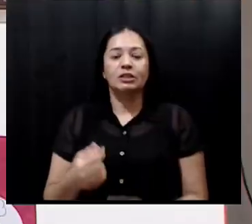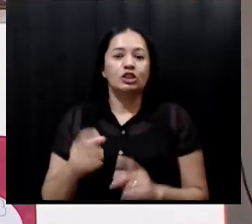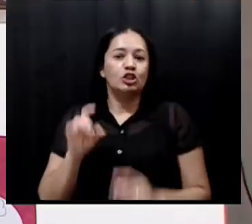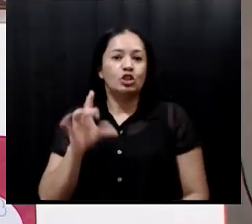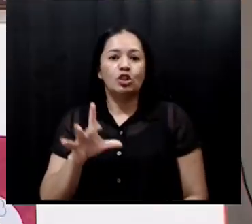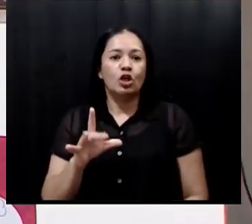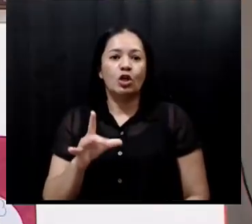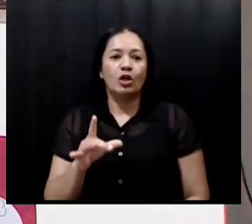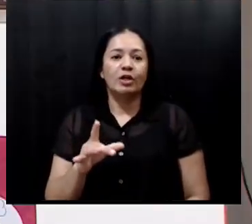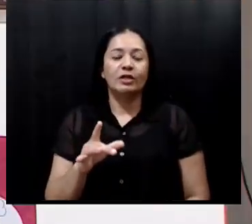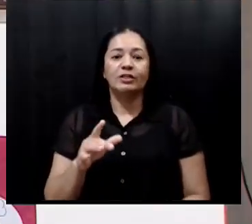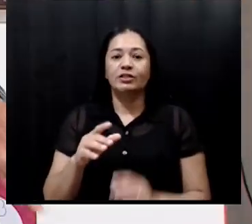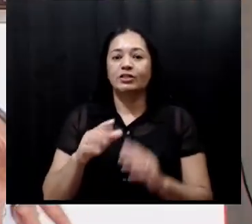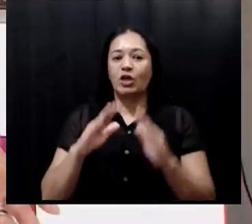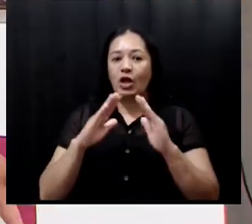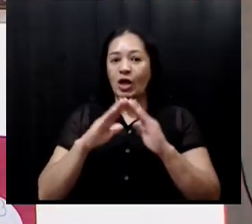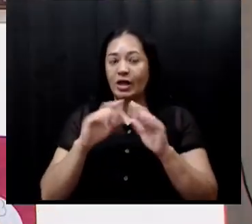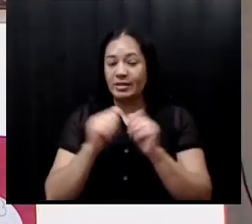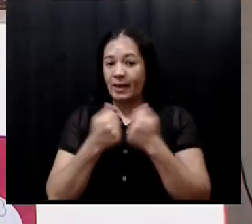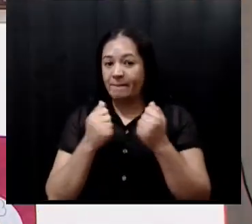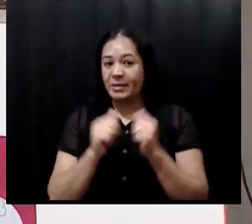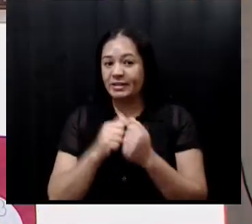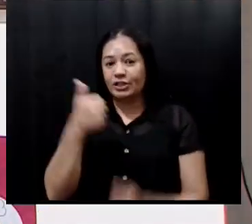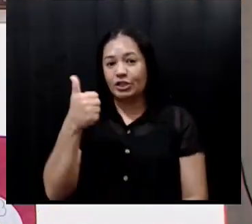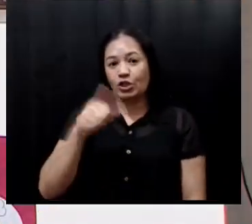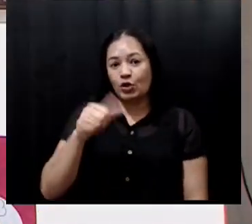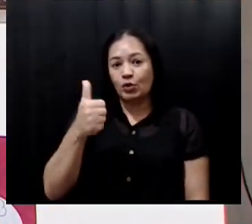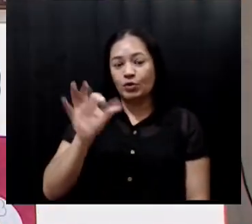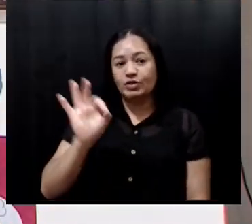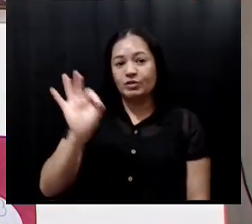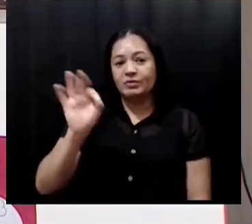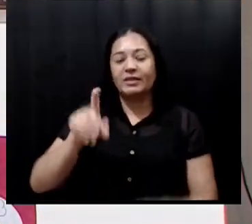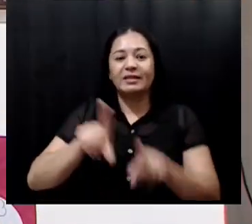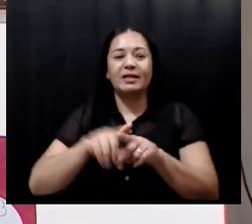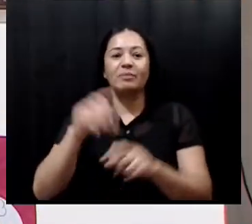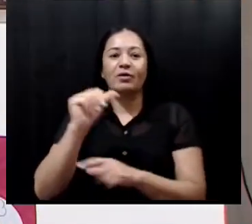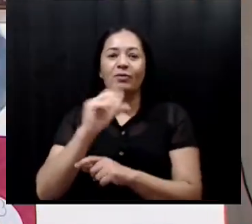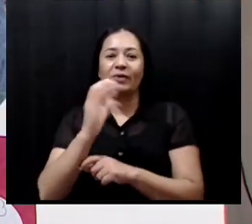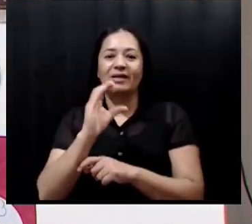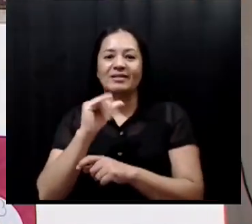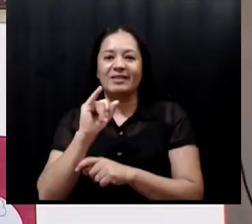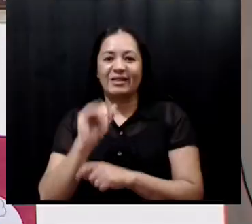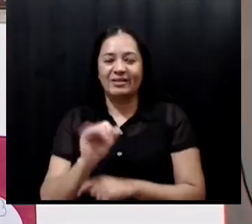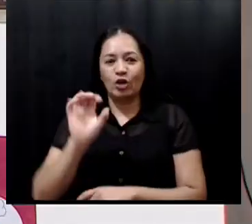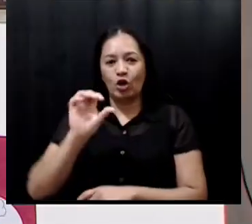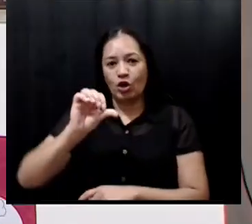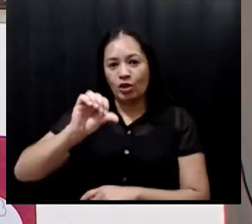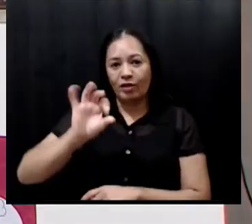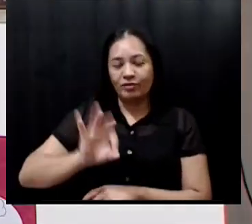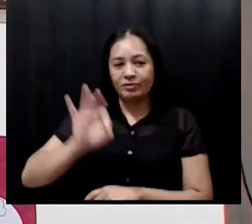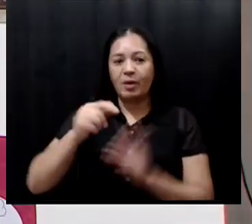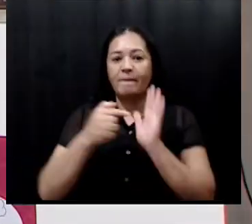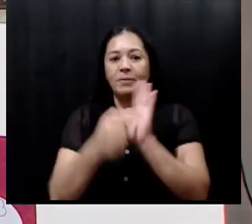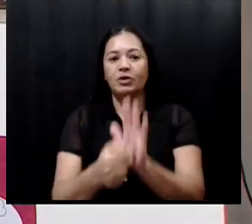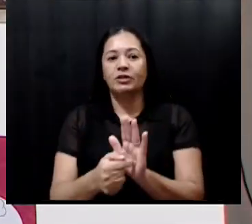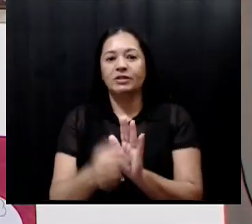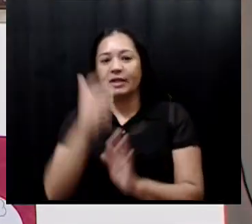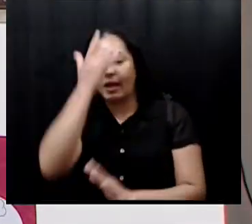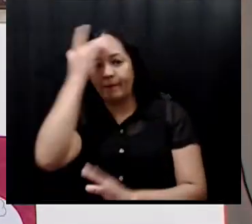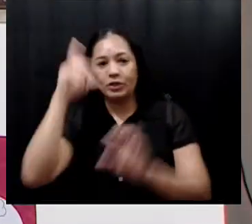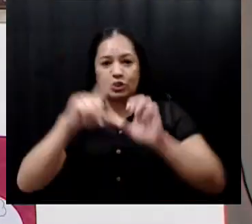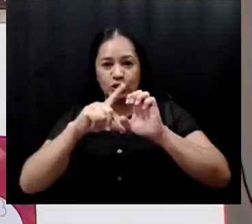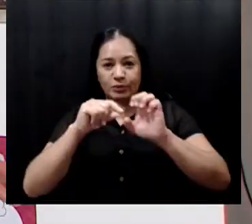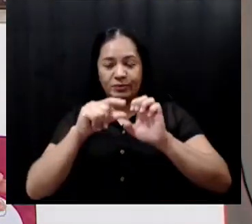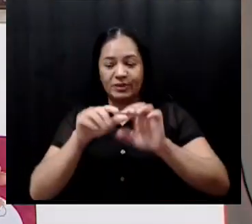com 11% e do açaí com 9%, mostrando que quem empreendeu neste